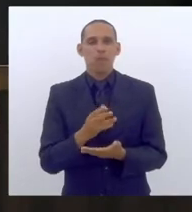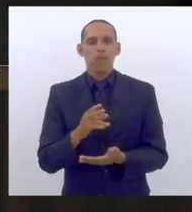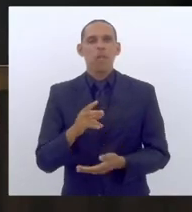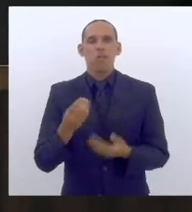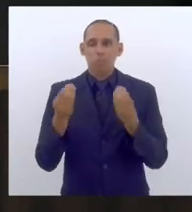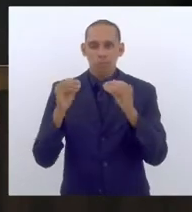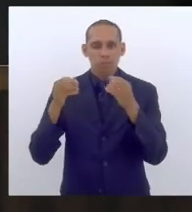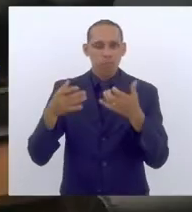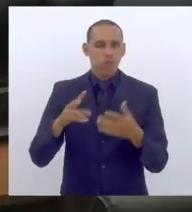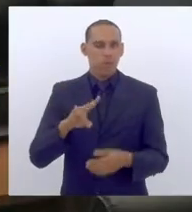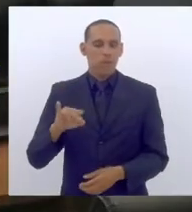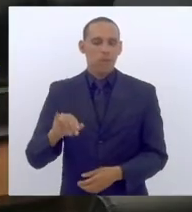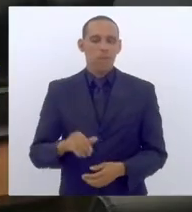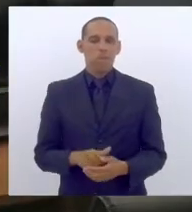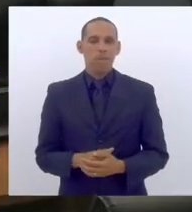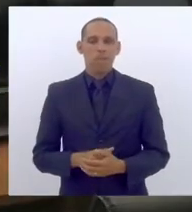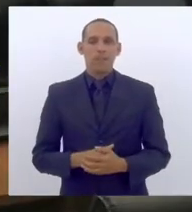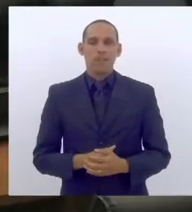publicação